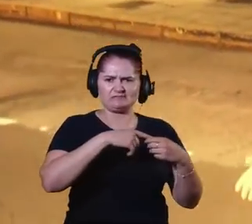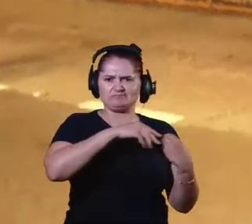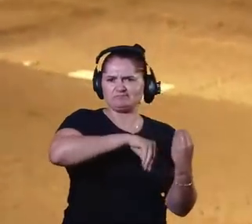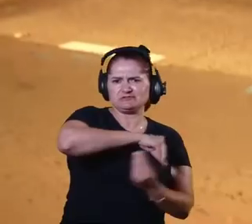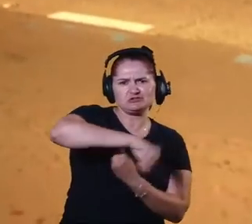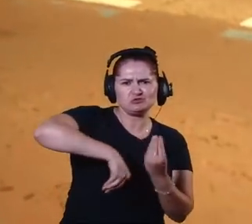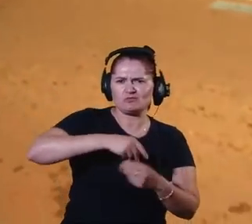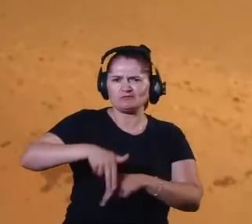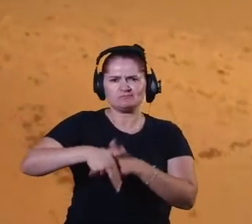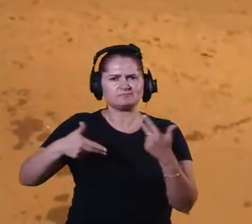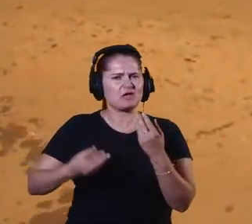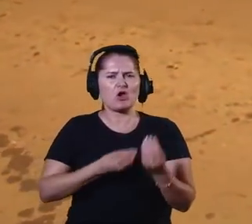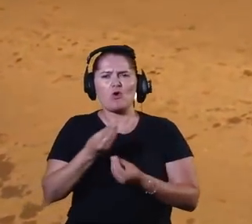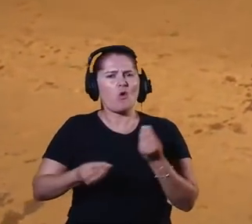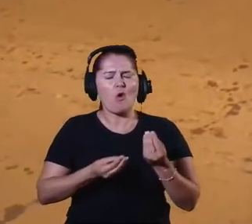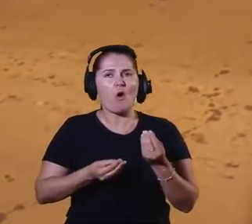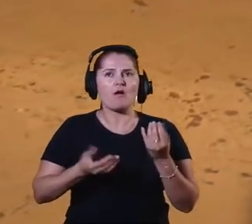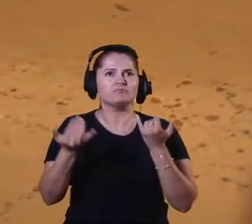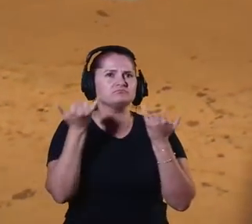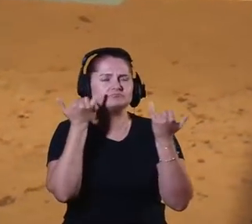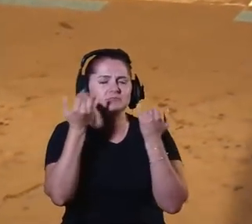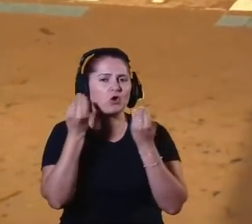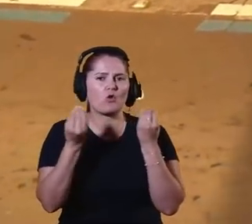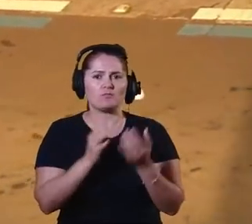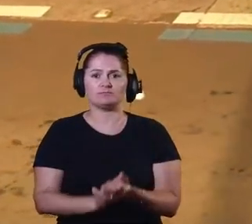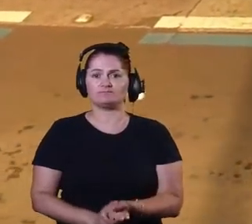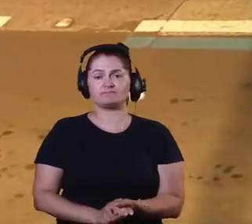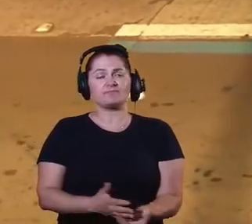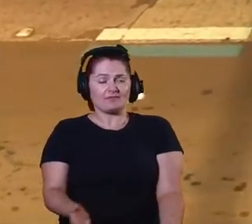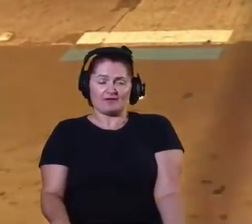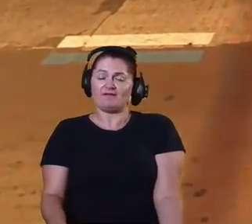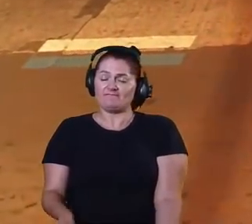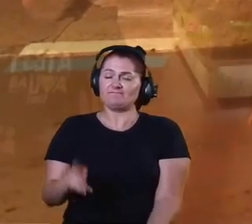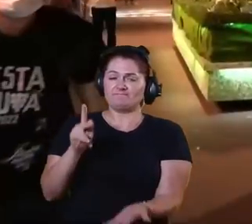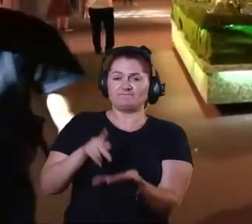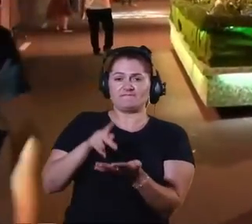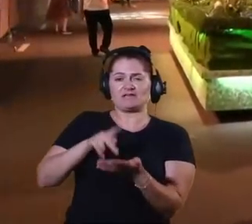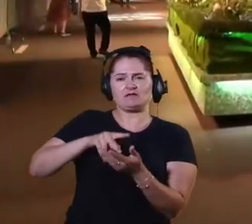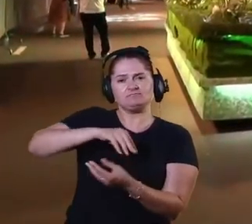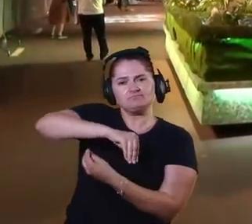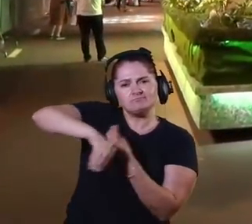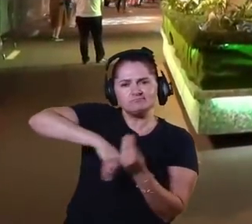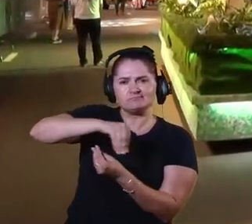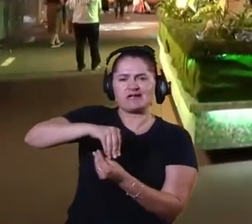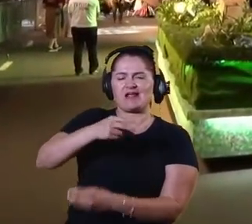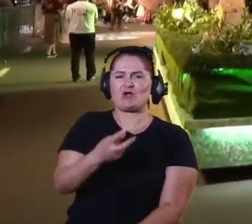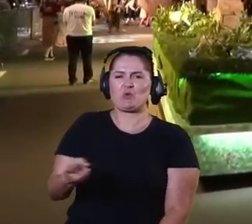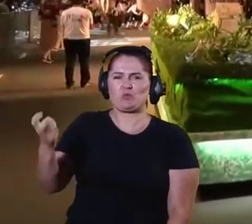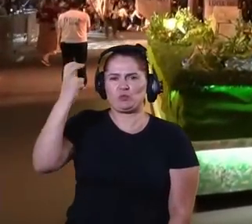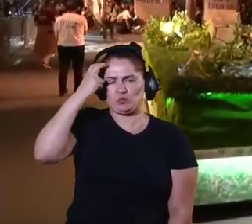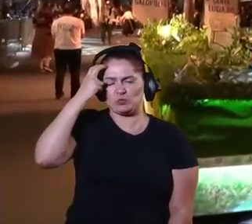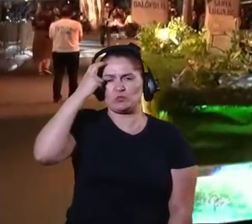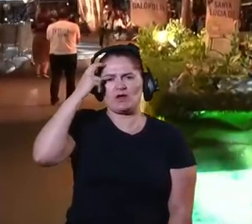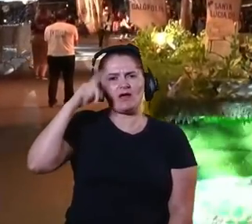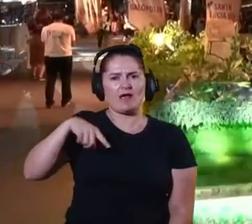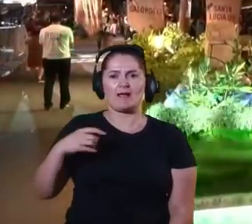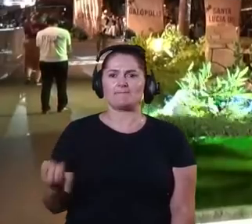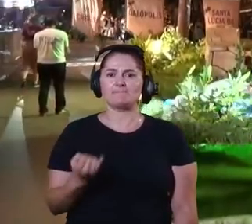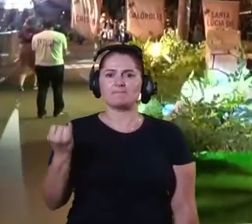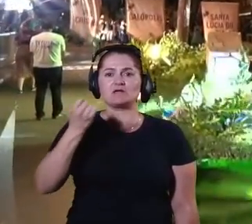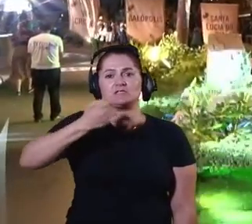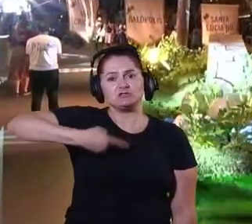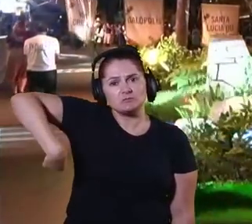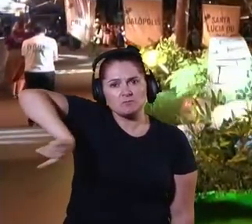mistura étnica? Essa questão da miscigenação, né, de culturas, ela é muito importante, inclusive, para o